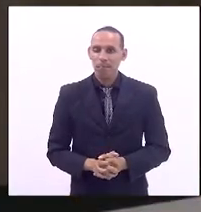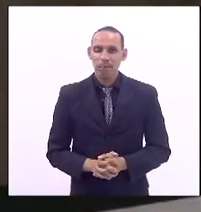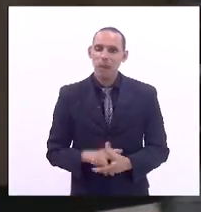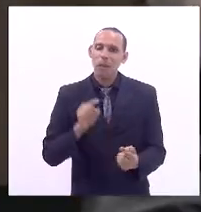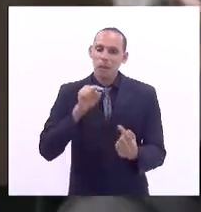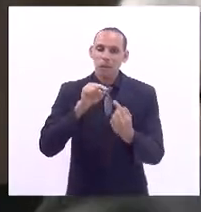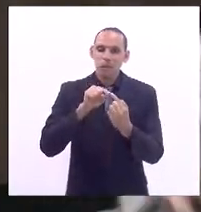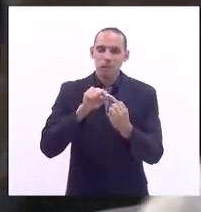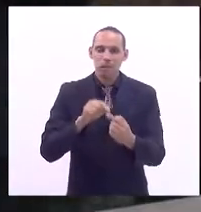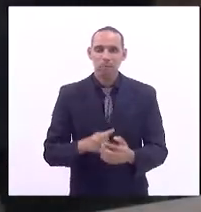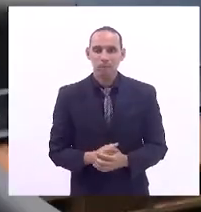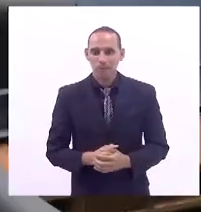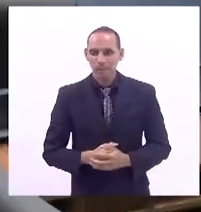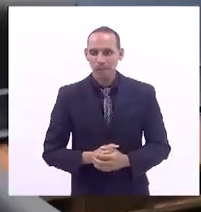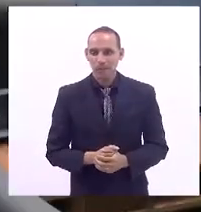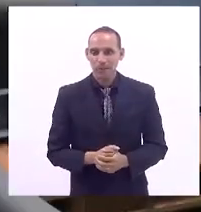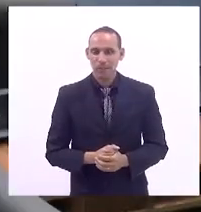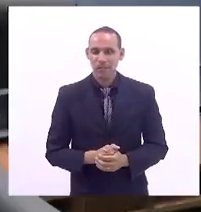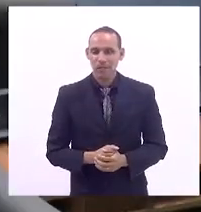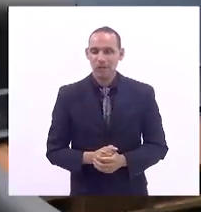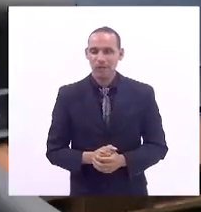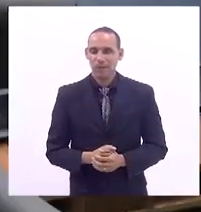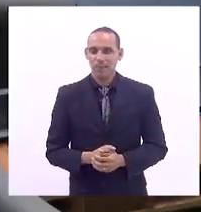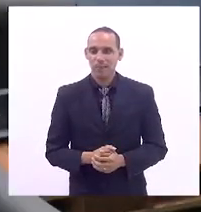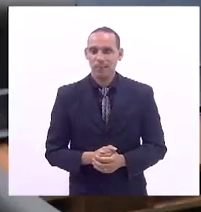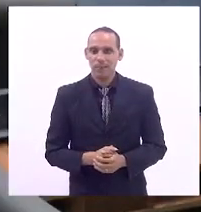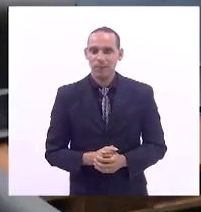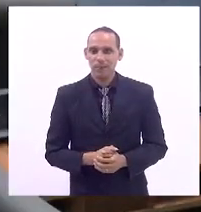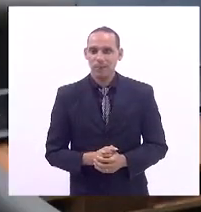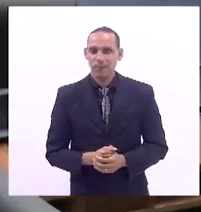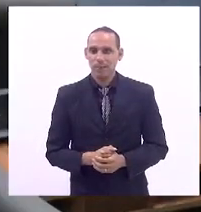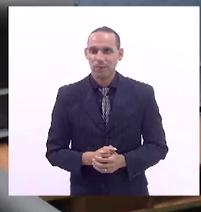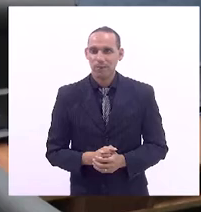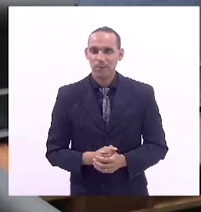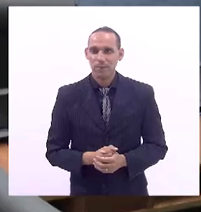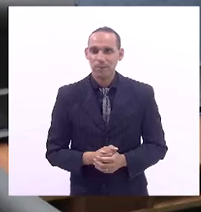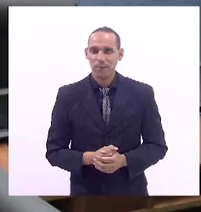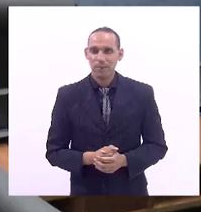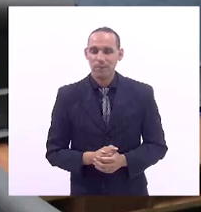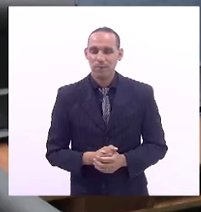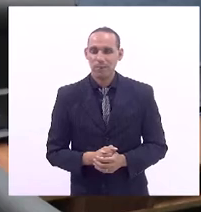é favorável à E aí